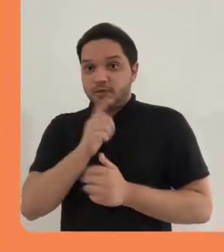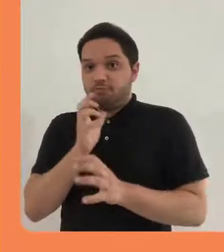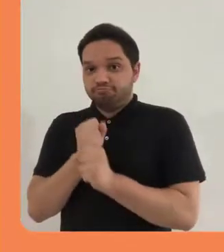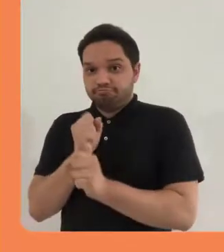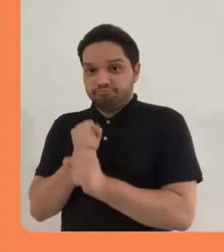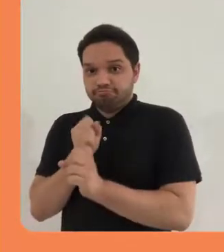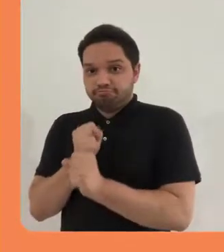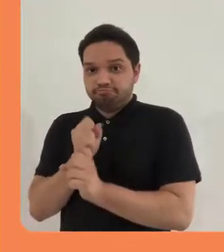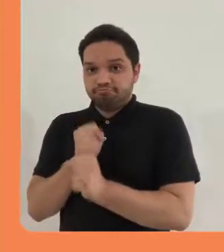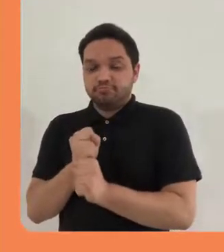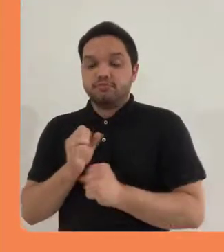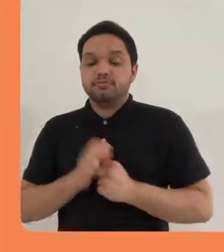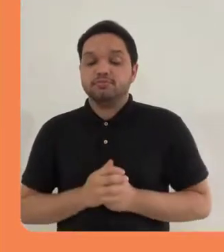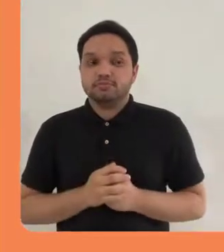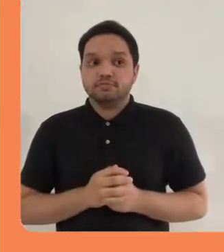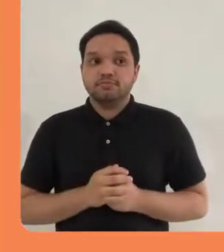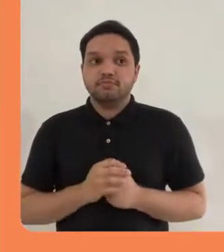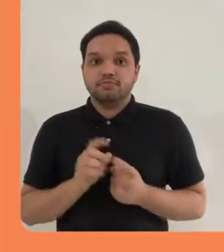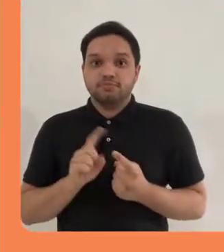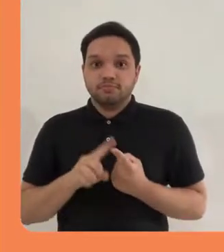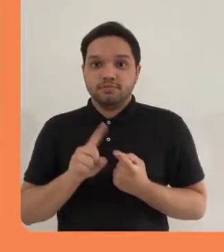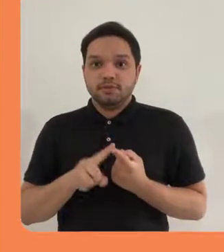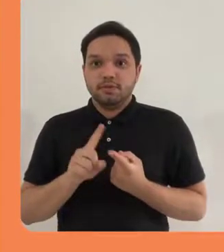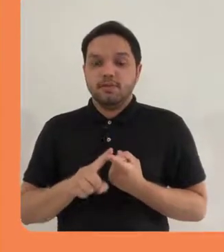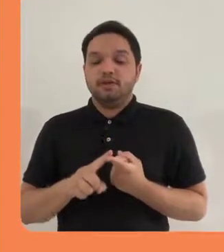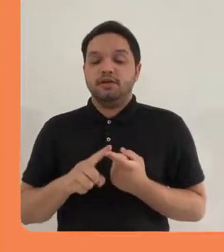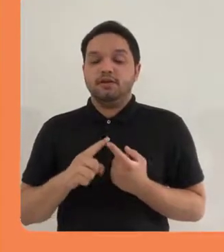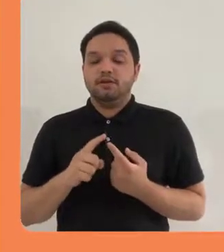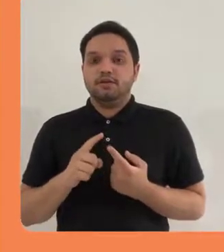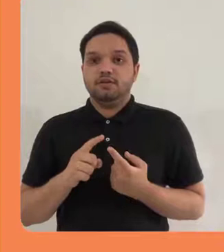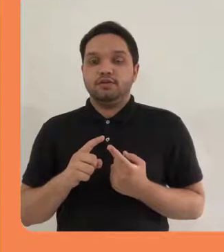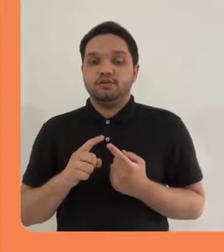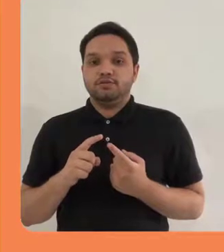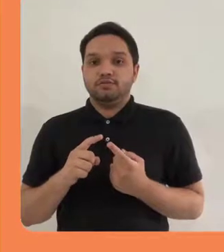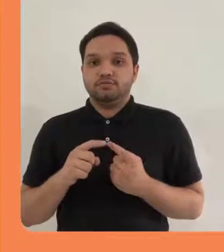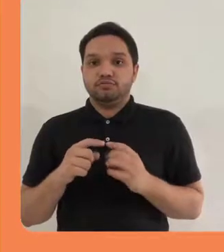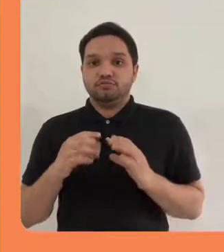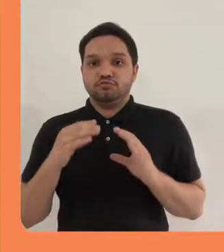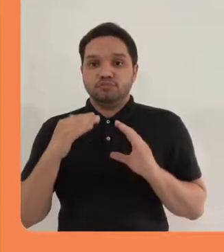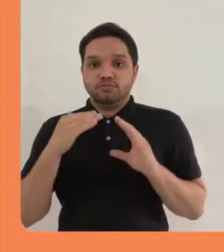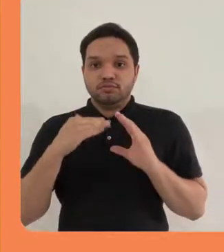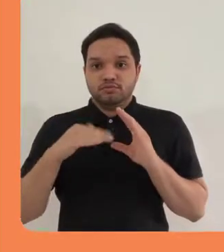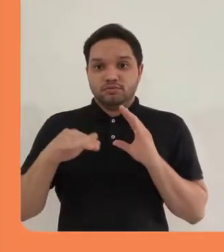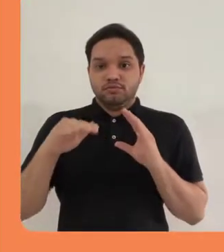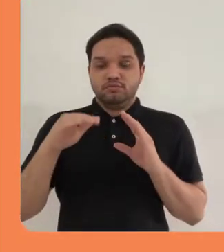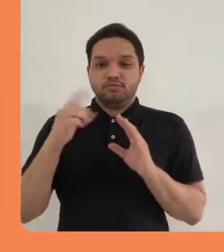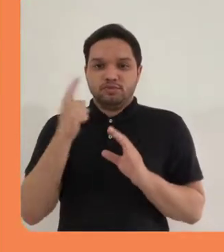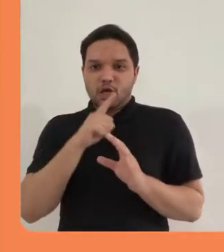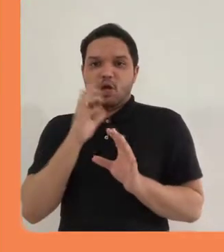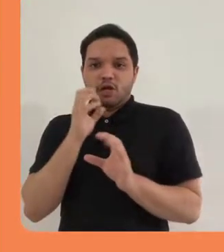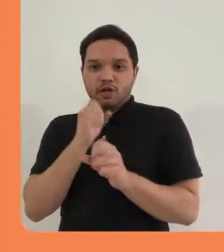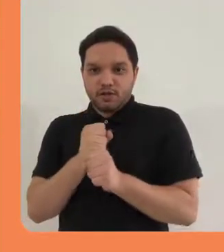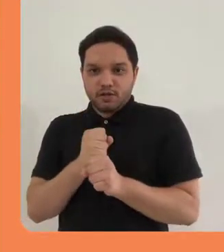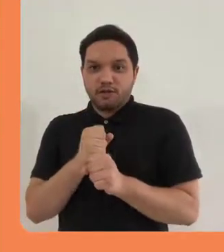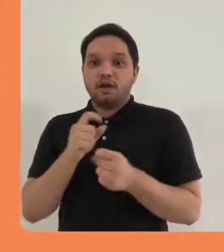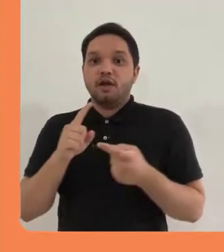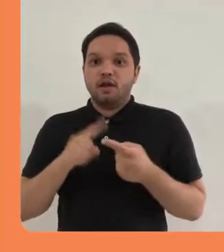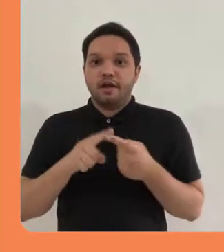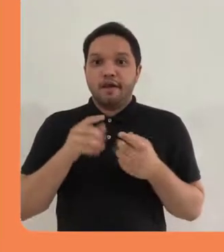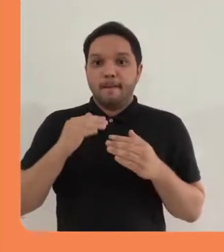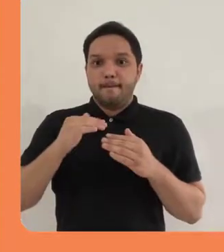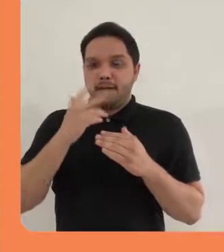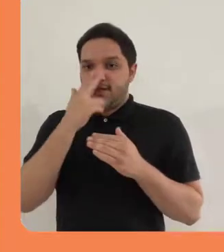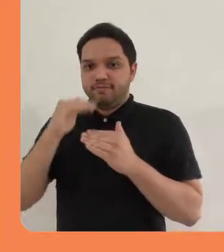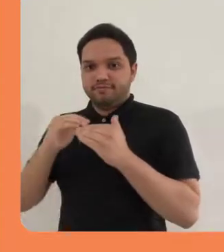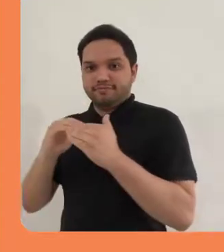Enviar a mensagem. Por enviarmos mensagem, nós estamos ganhando alguns pontos. Vamos também